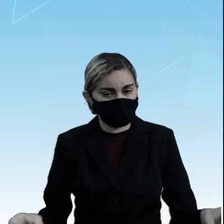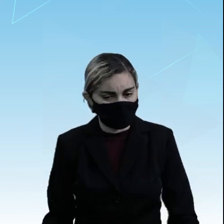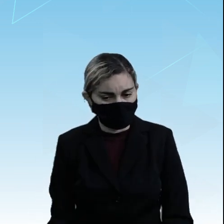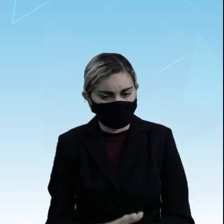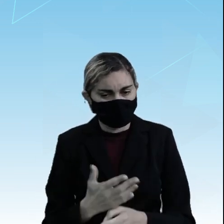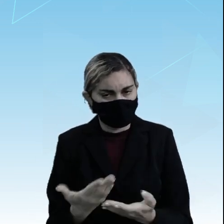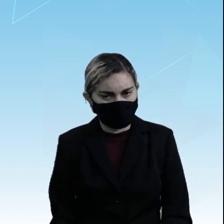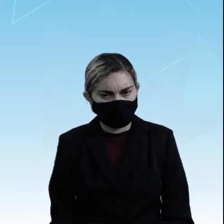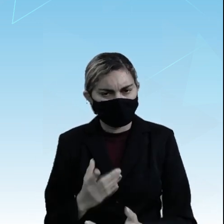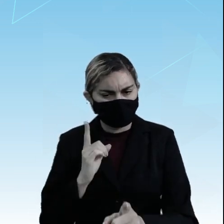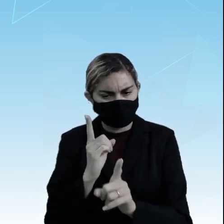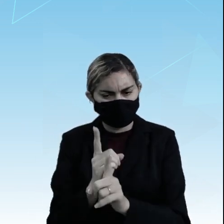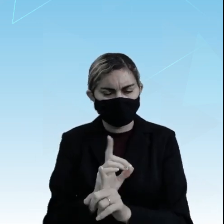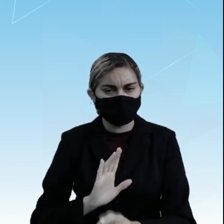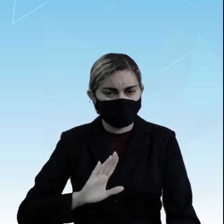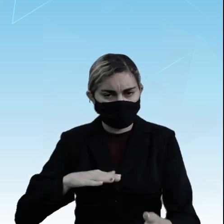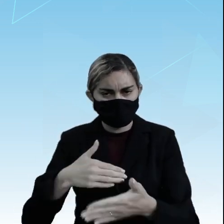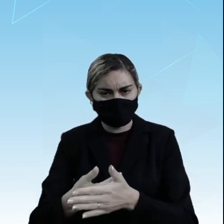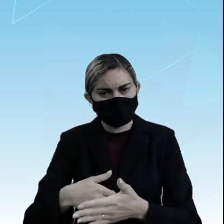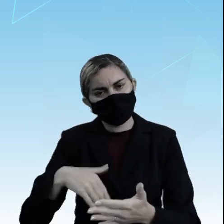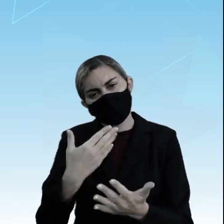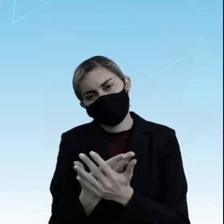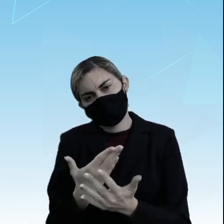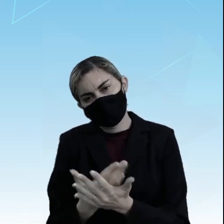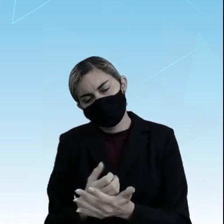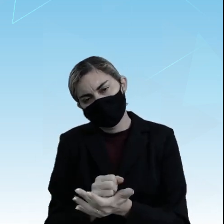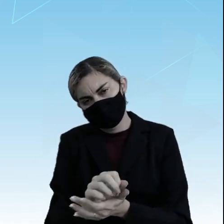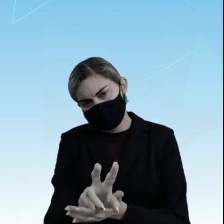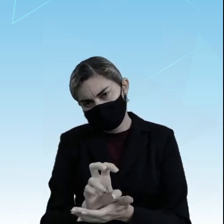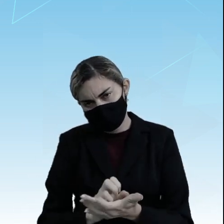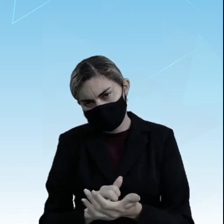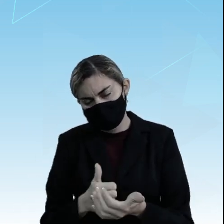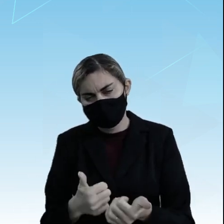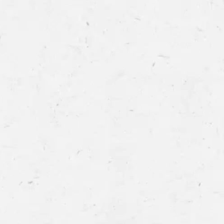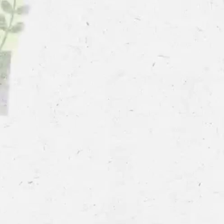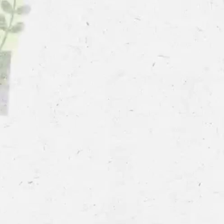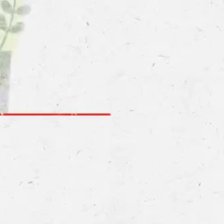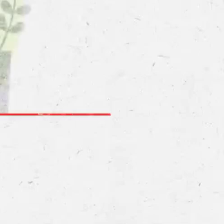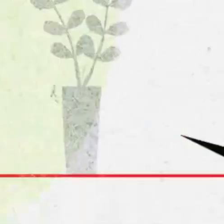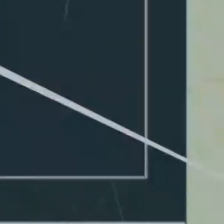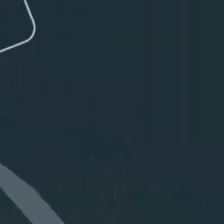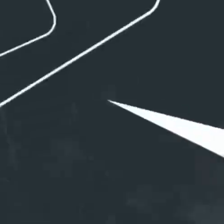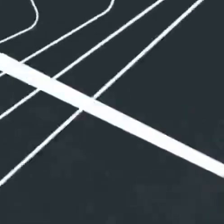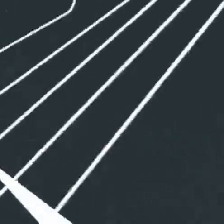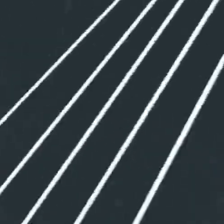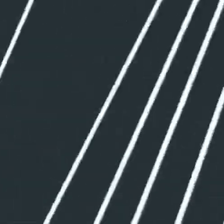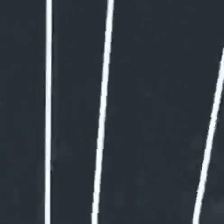por aqui e a gente se encontra aí na próxima aula do EducaPE.